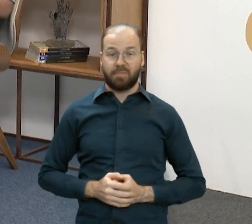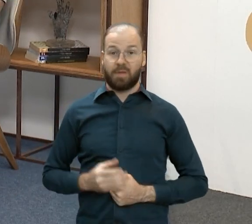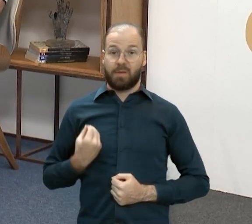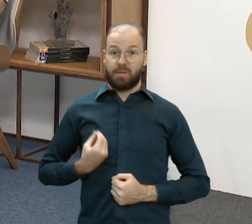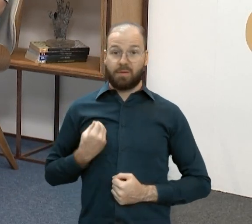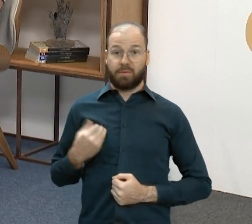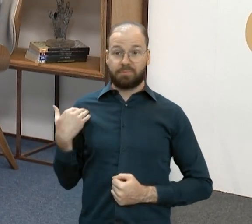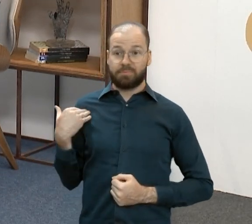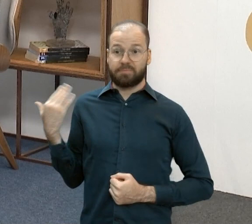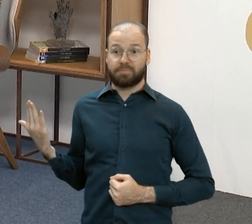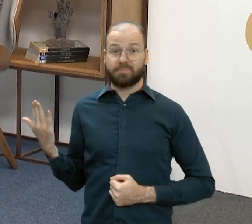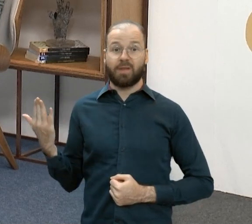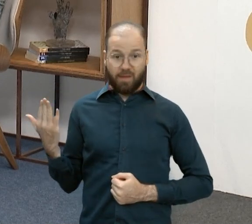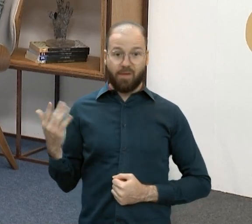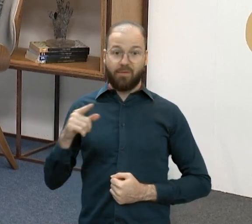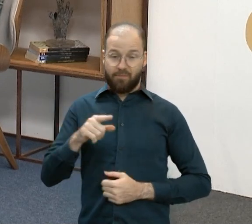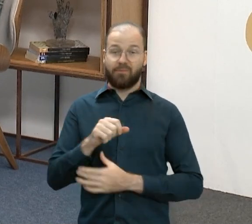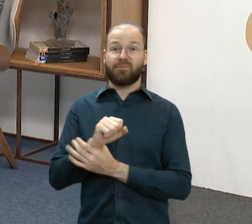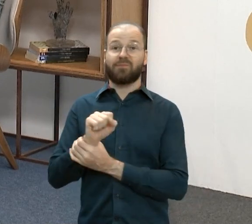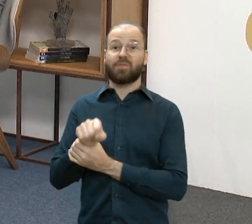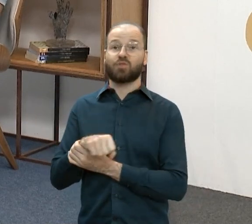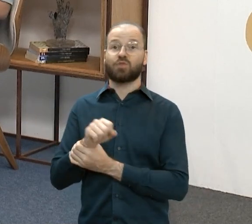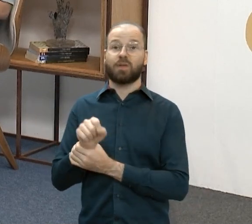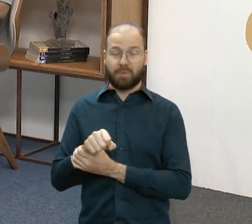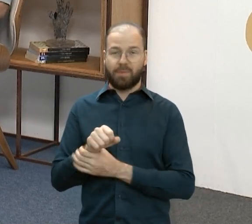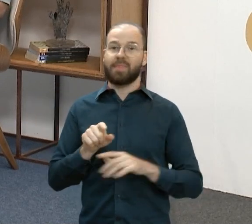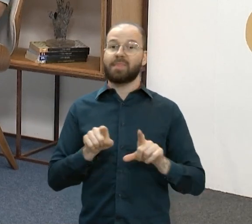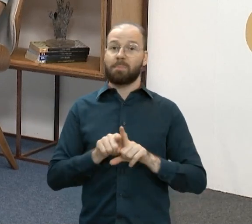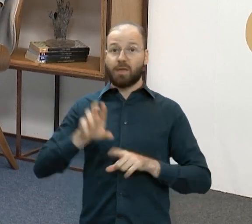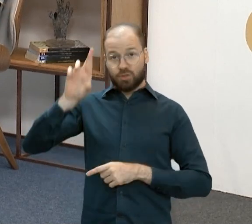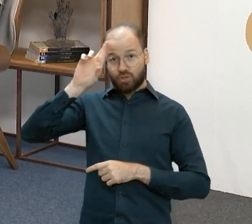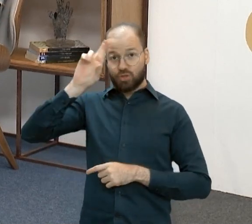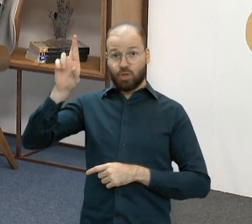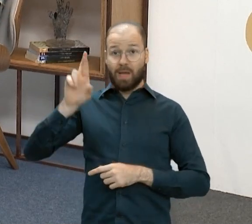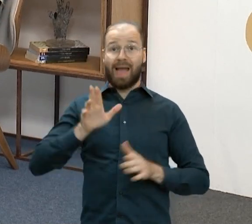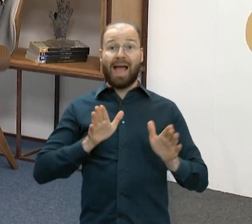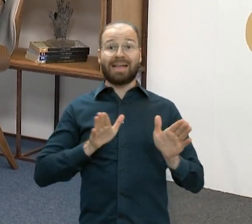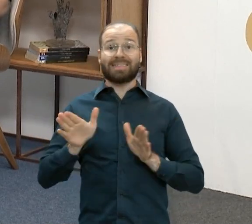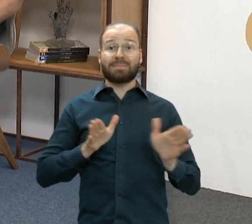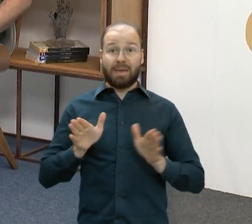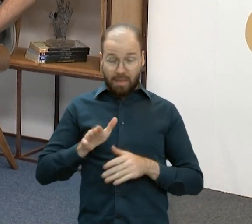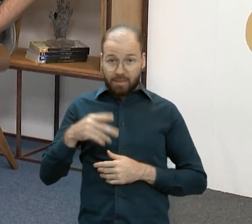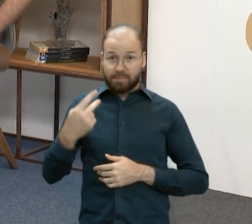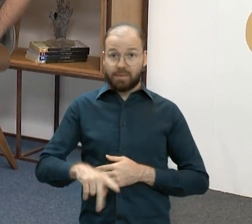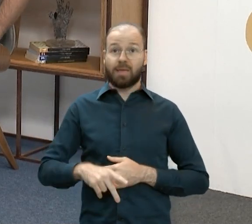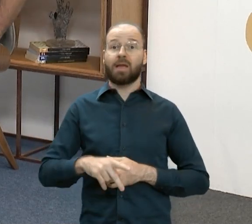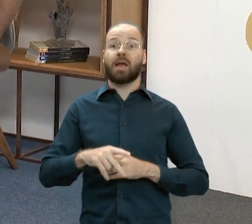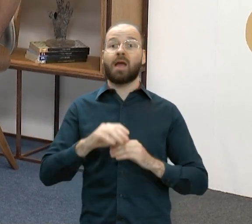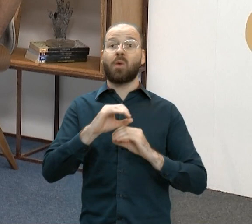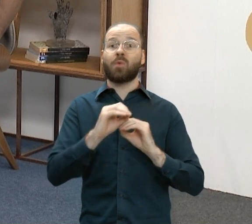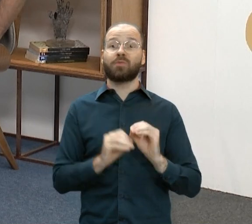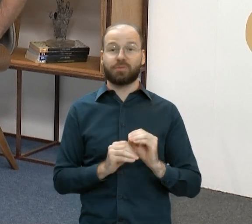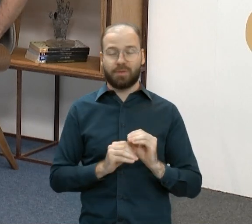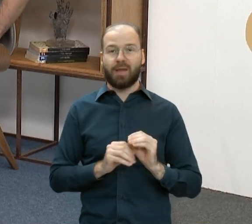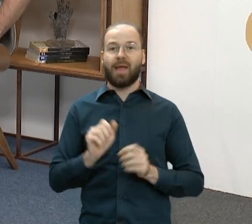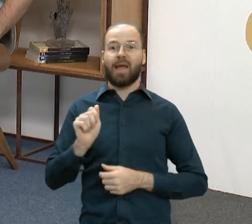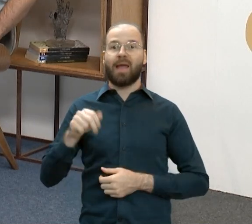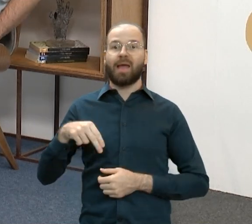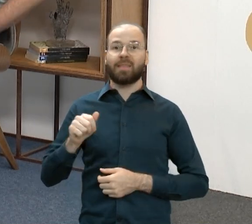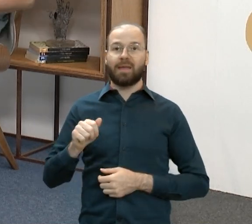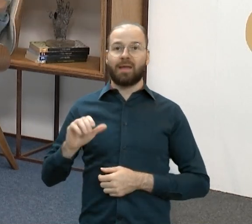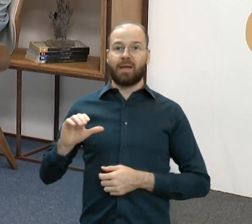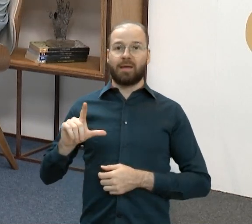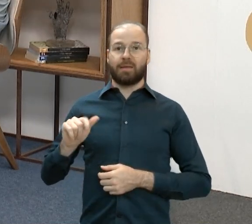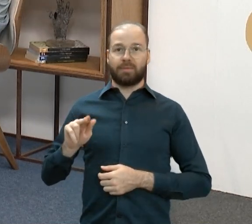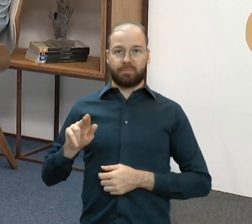comigo a fisioterapeuta e diretora de acessibilidade da UFG, a Ana Cláudia Antônio. Seja muito bem-vinda, Ana Cláudia.